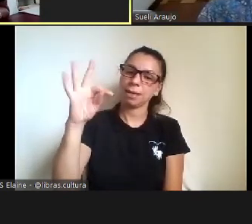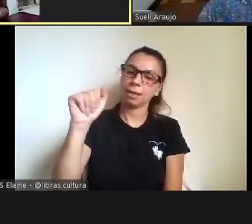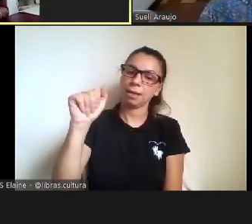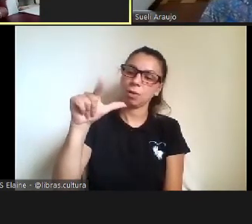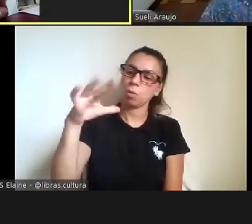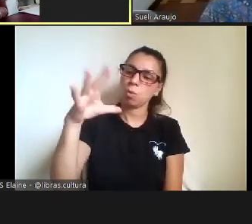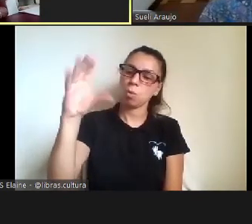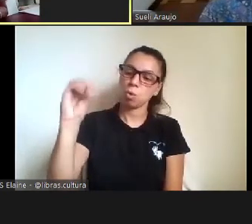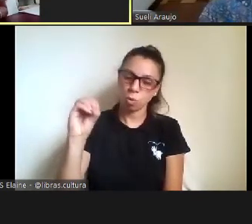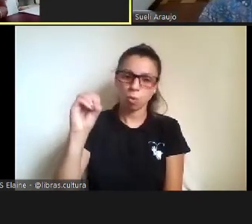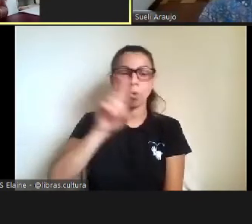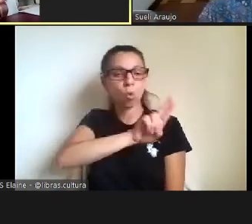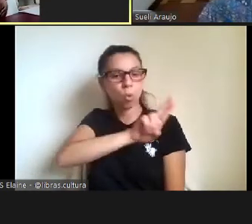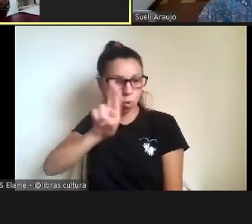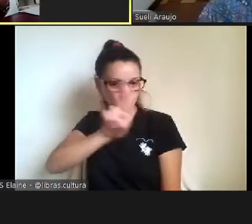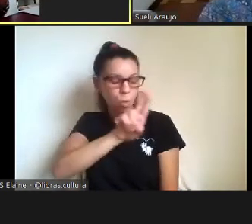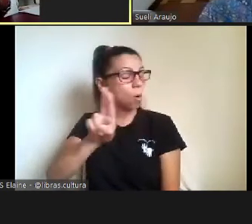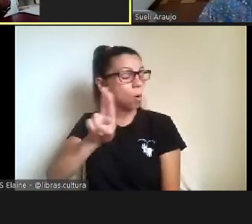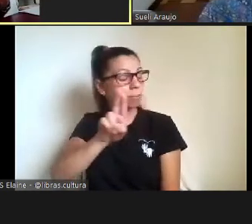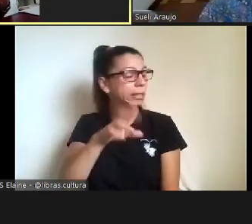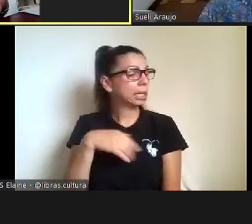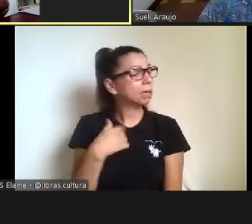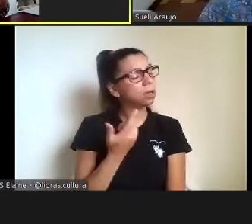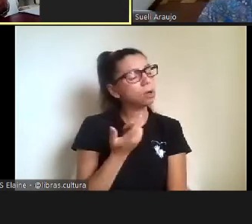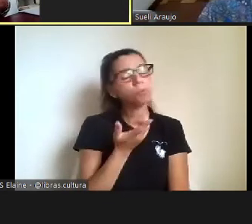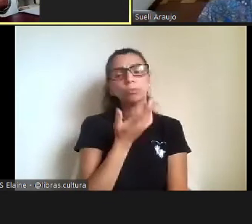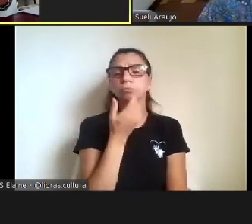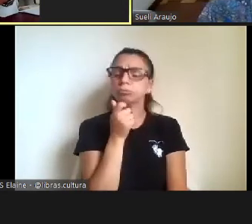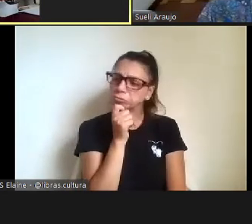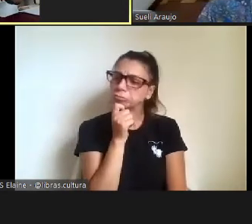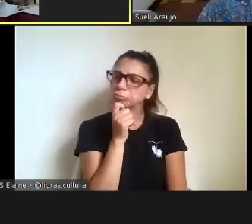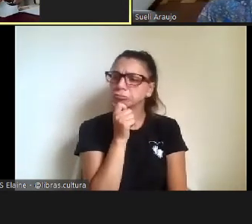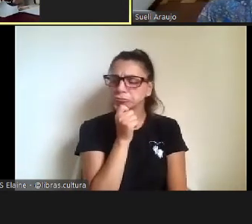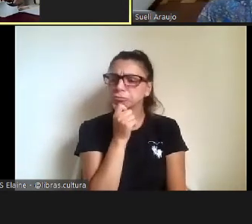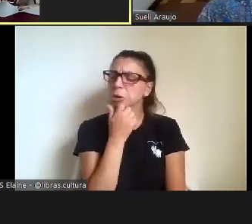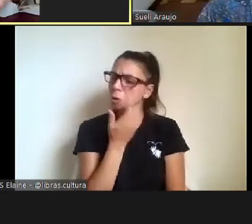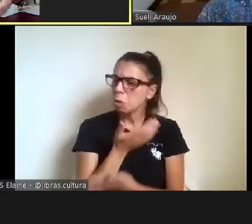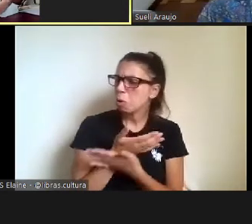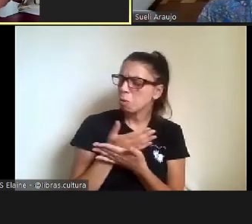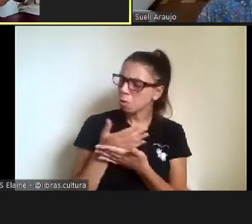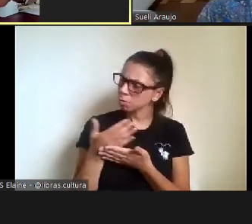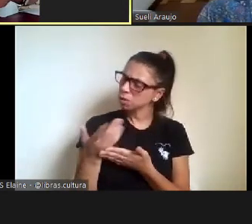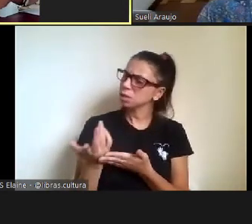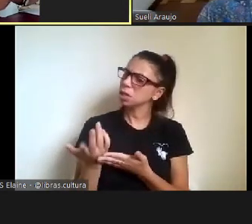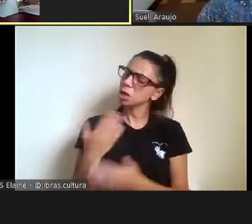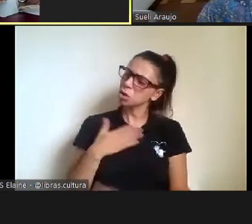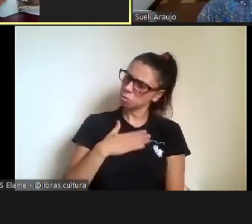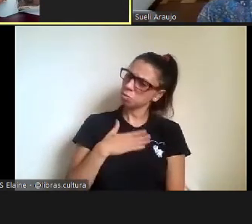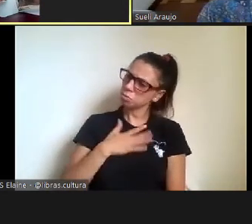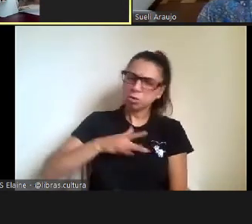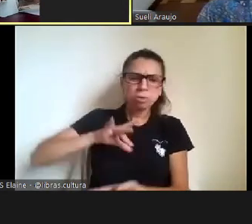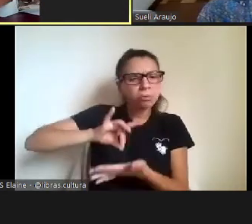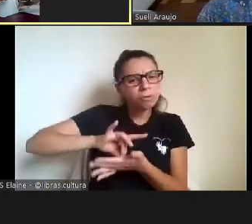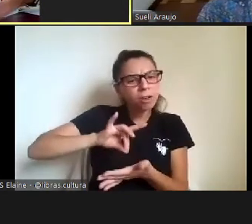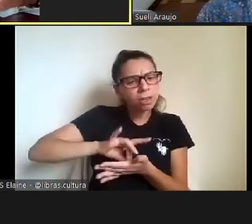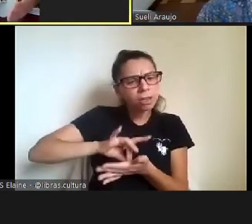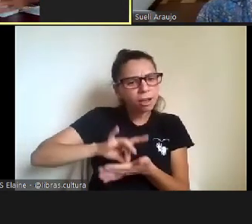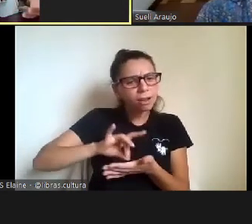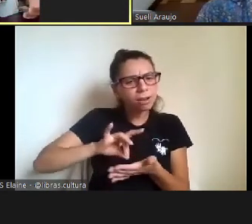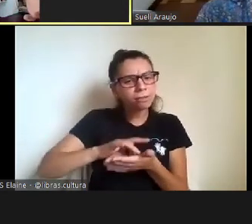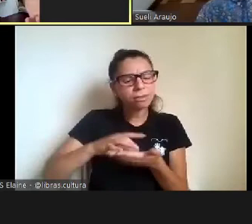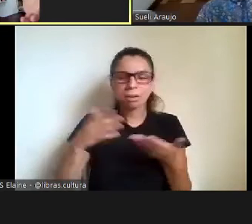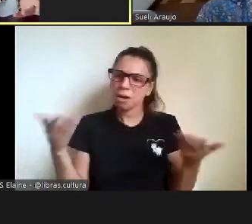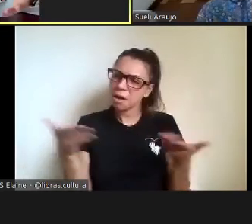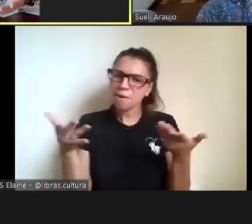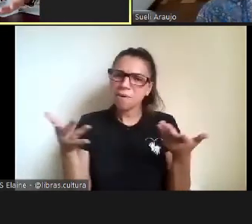trabalho, e eu já começo a perceber um certo gosto por falar essa